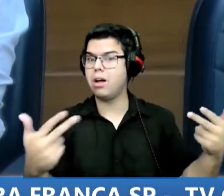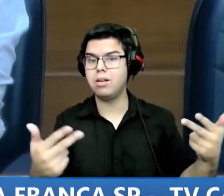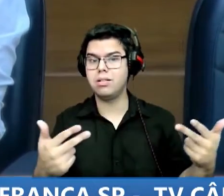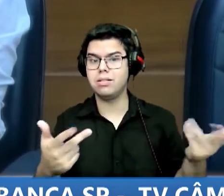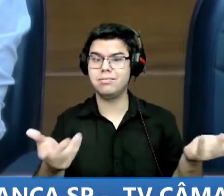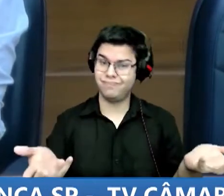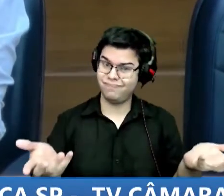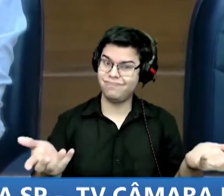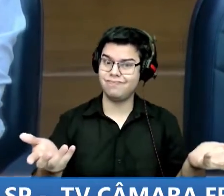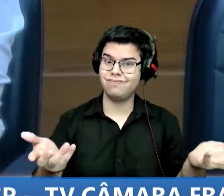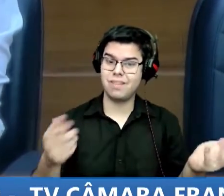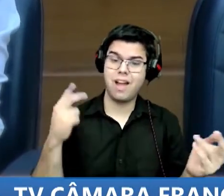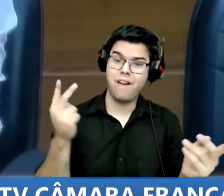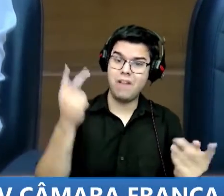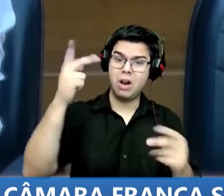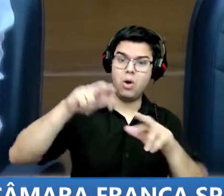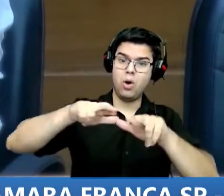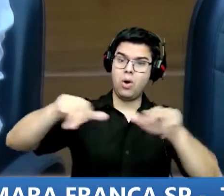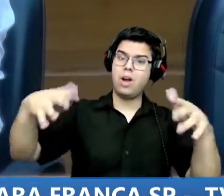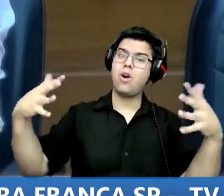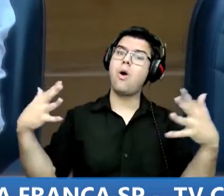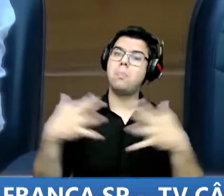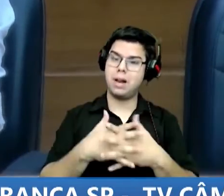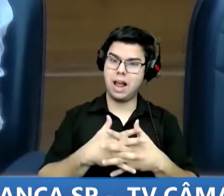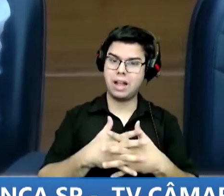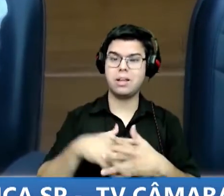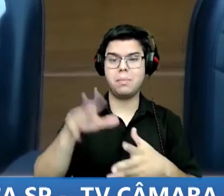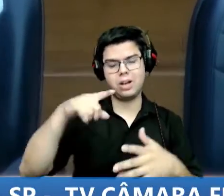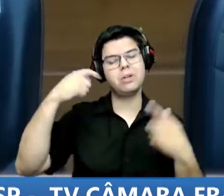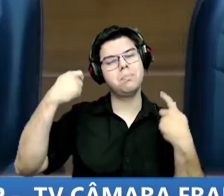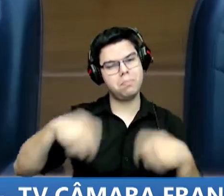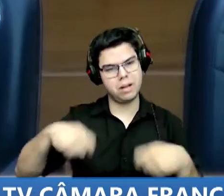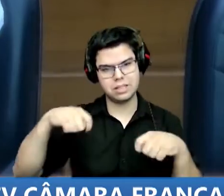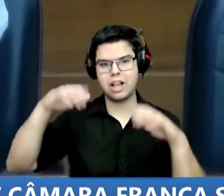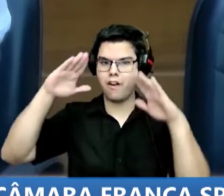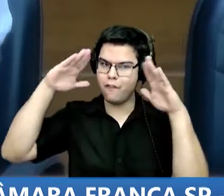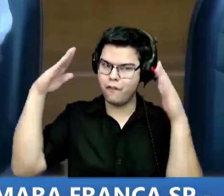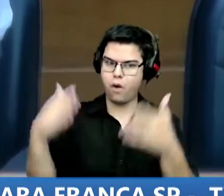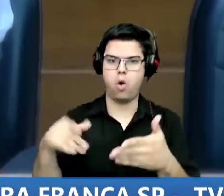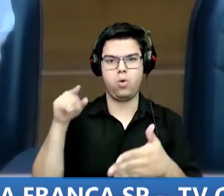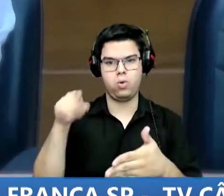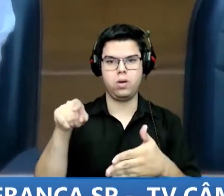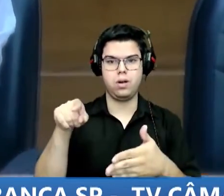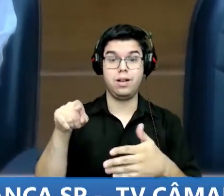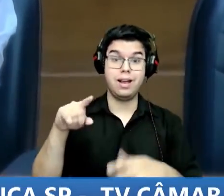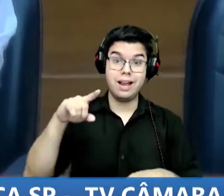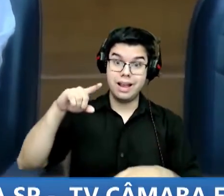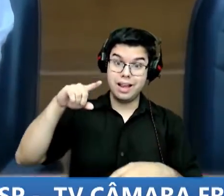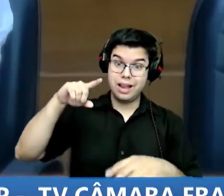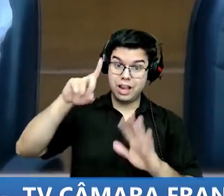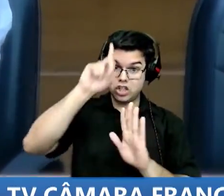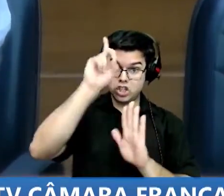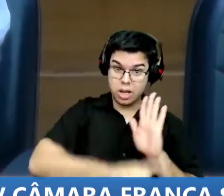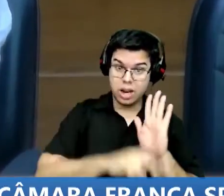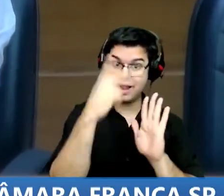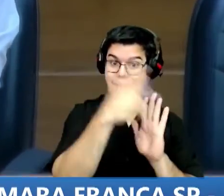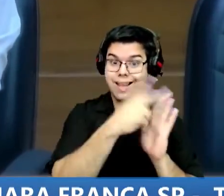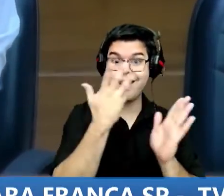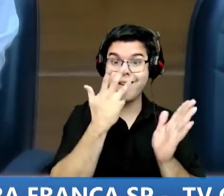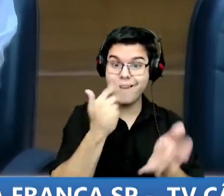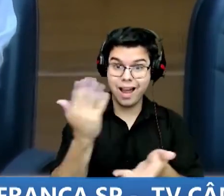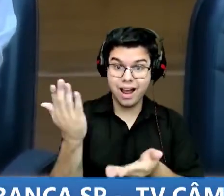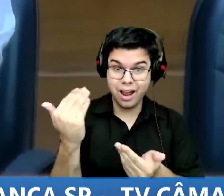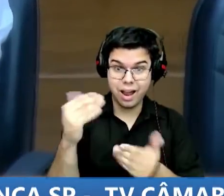complicada. Mas nós precisamos bater nessa tecla. O direito da criança e do adolescente de estudar, de se formar e ter um